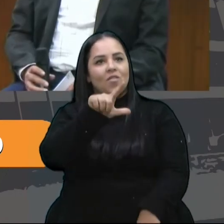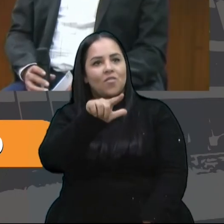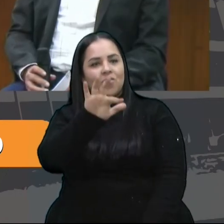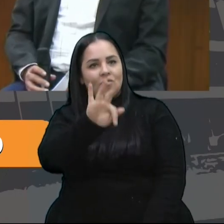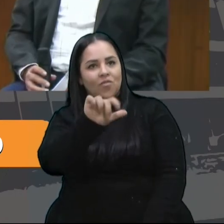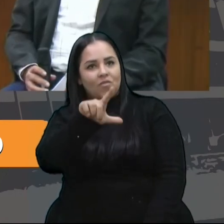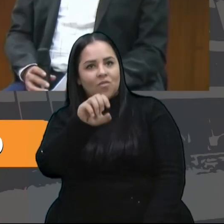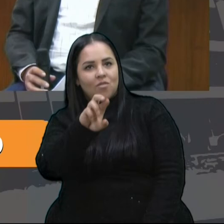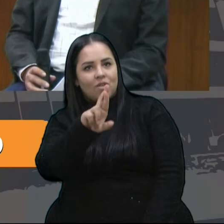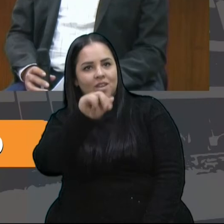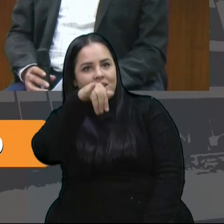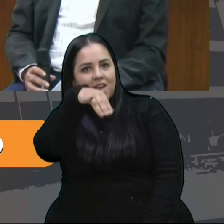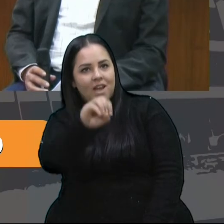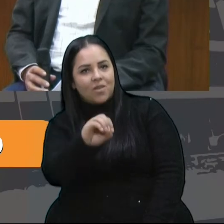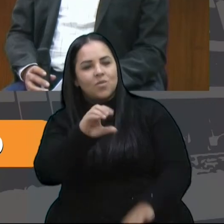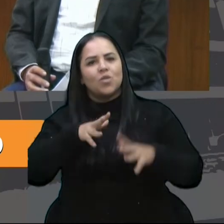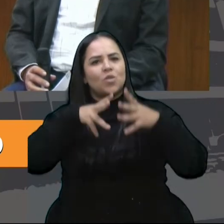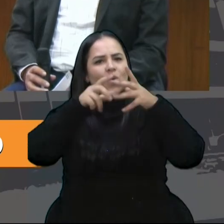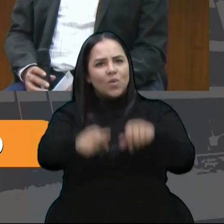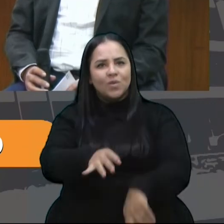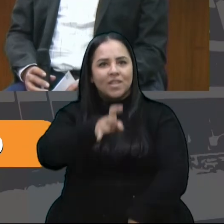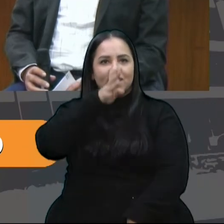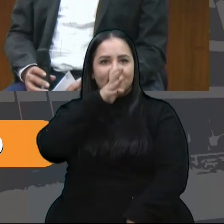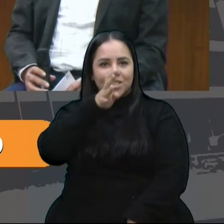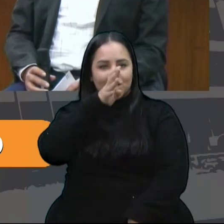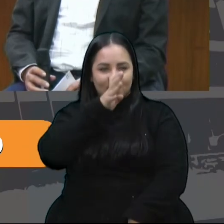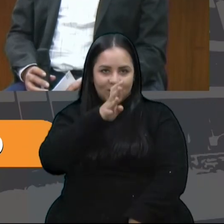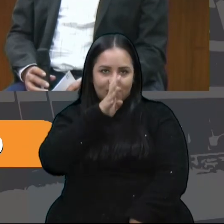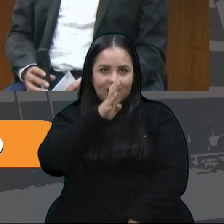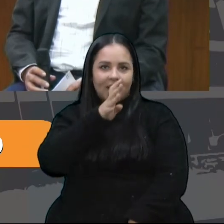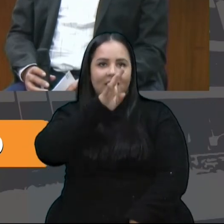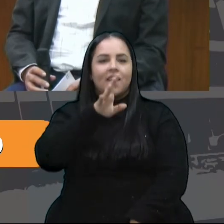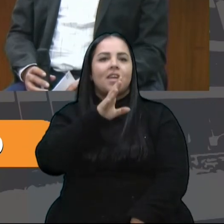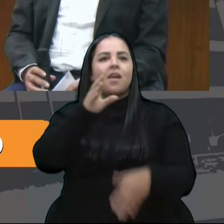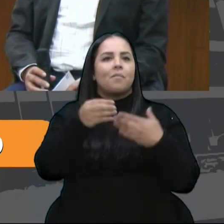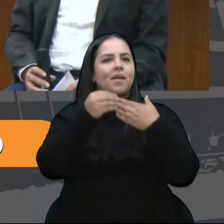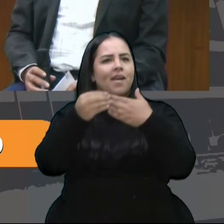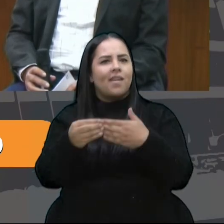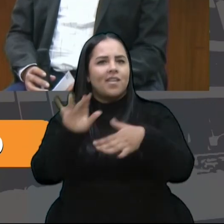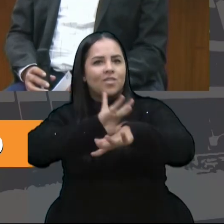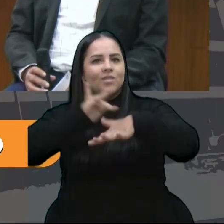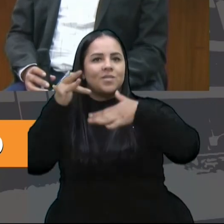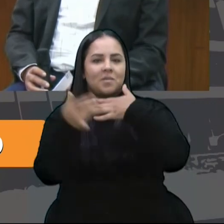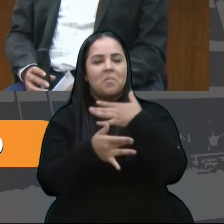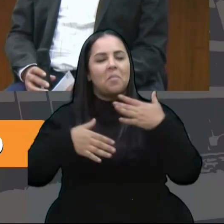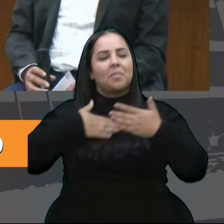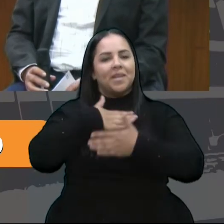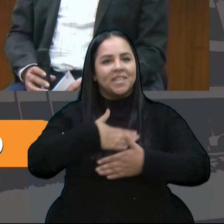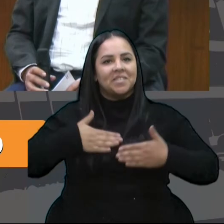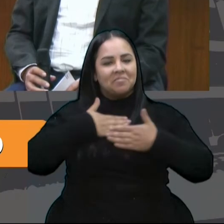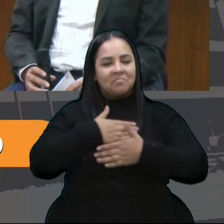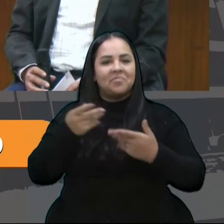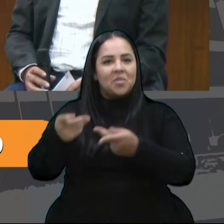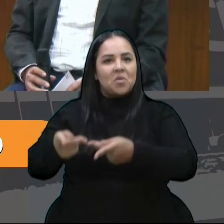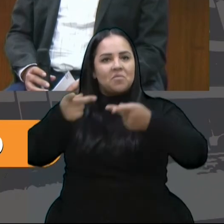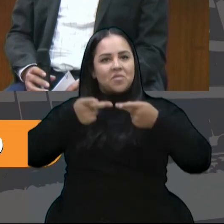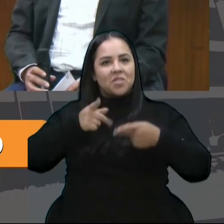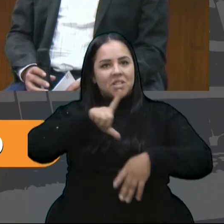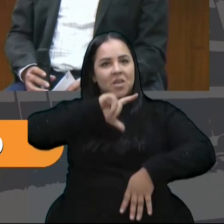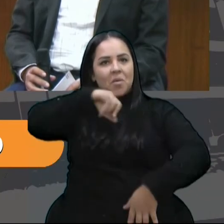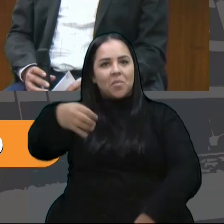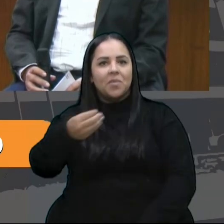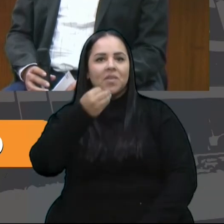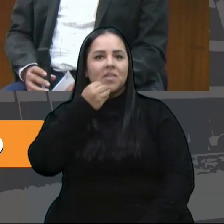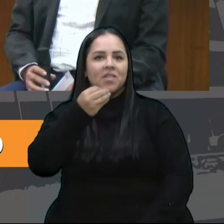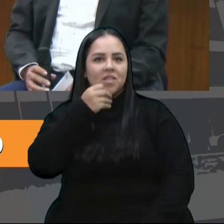todos os telespectadores, as pessoas que nos acompanharam pelas redes sociais. Foi um privilégio ter tido esse convite, ter tido essa oportunidade de debater